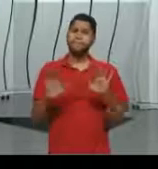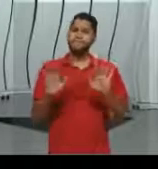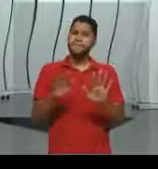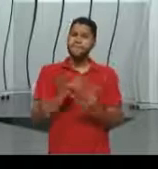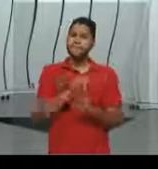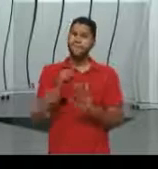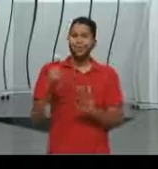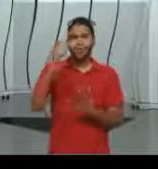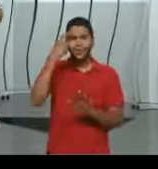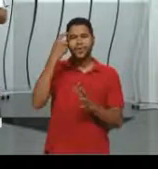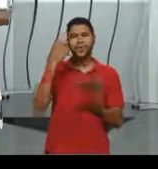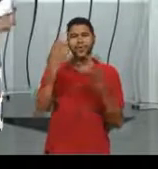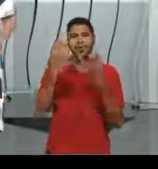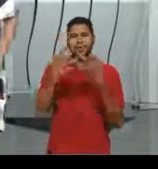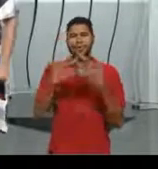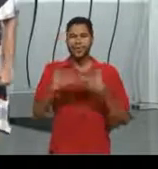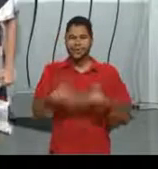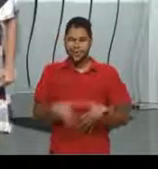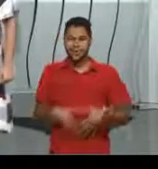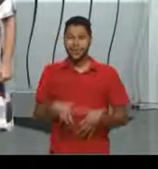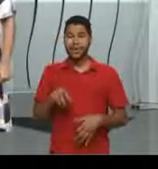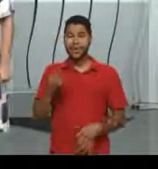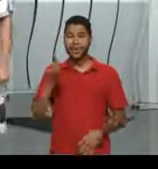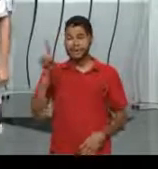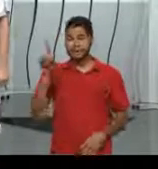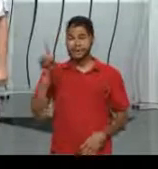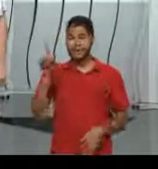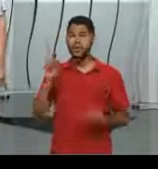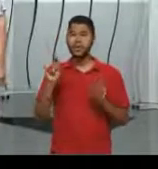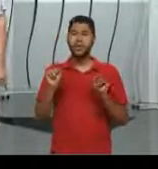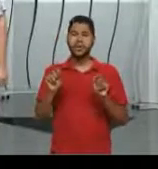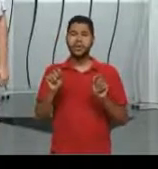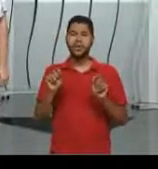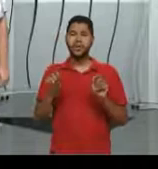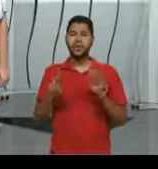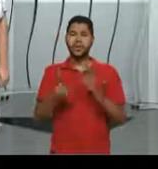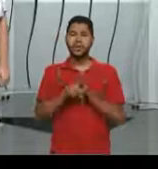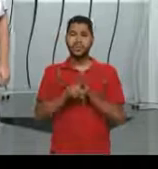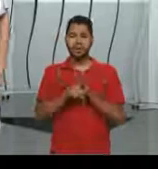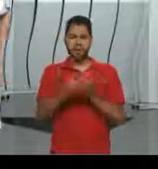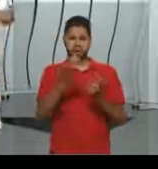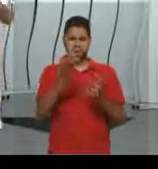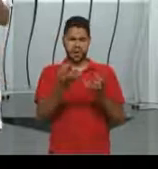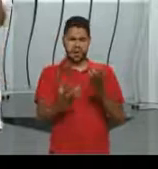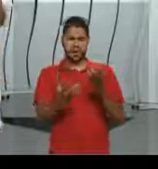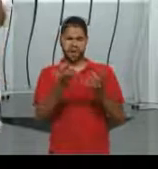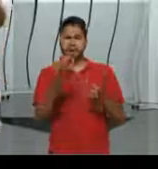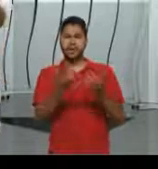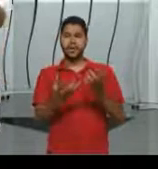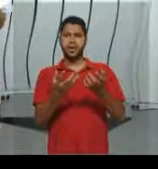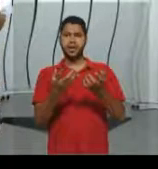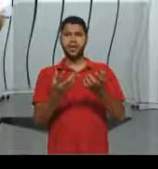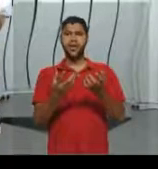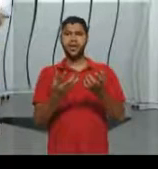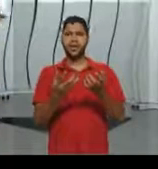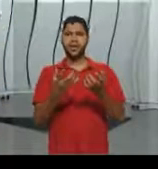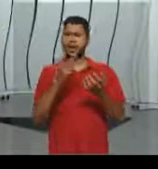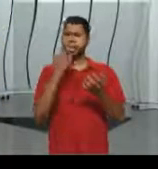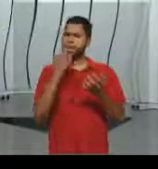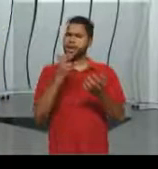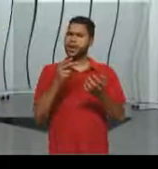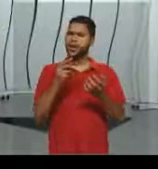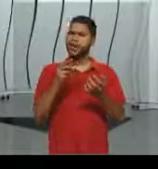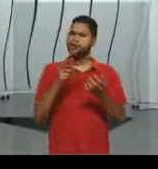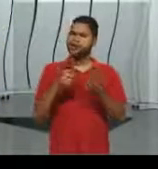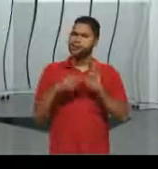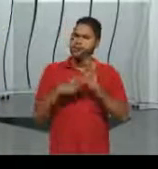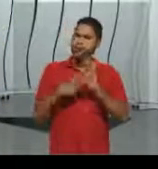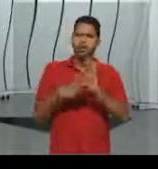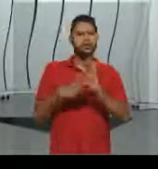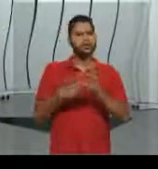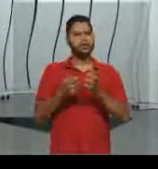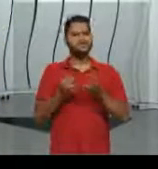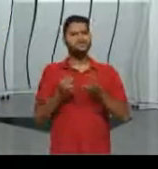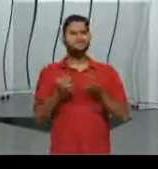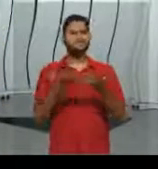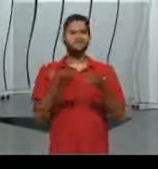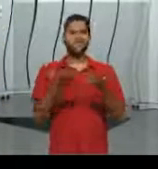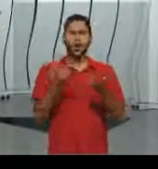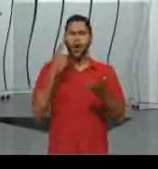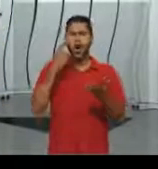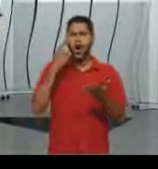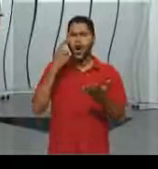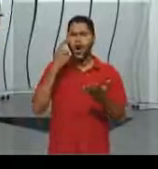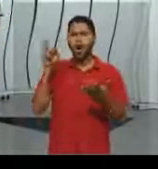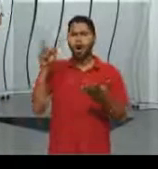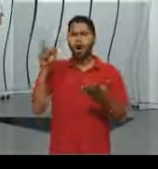você compreender que isso aqui foi retirado de uma queimada e que ele está fazendo aqui, ele está comunicando, olha